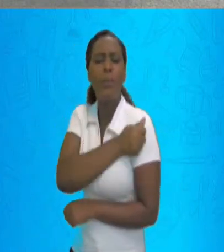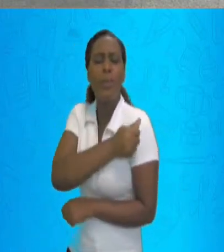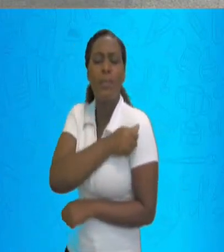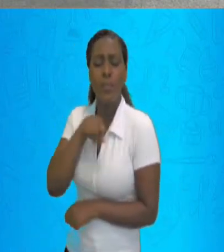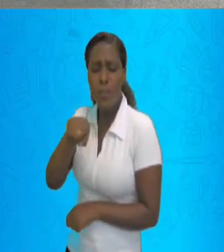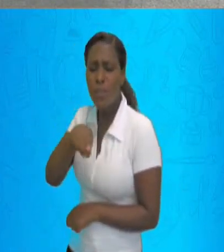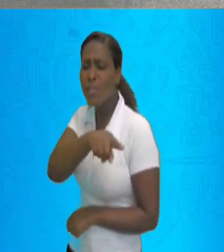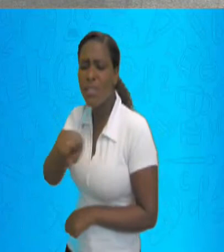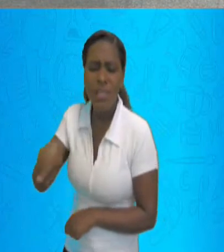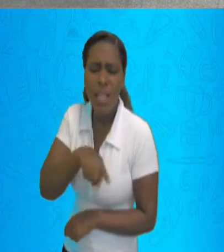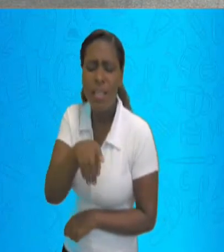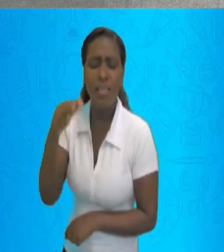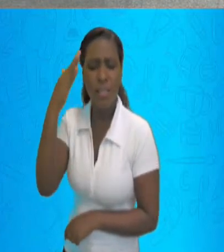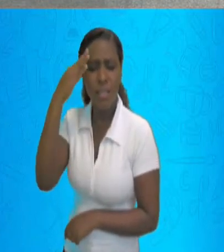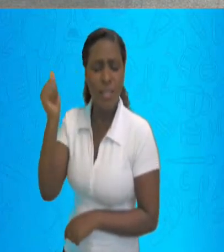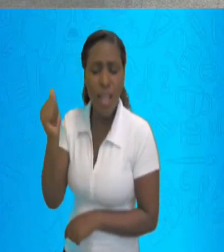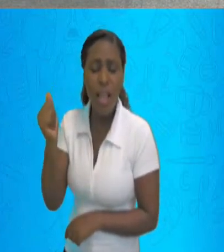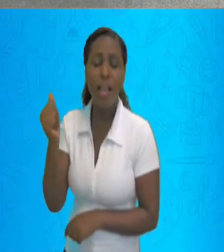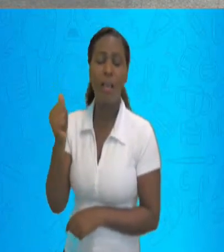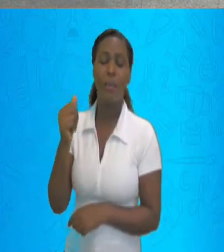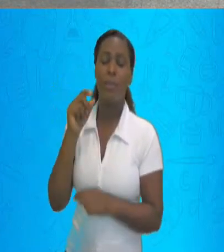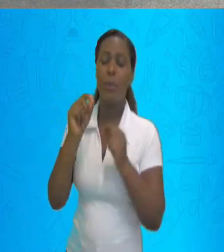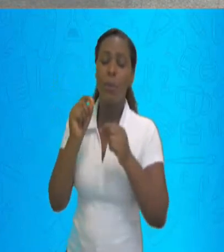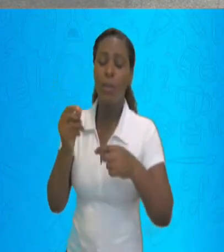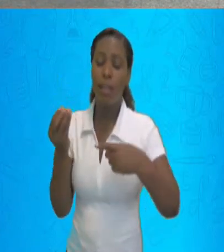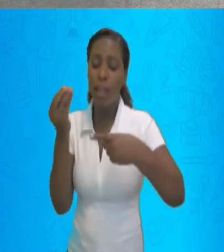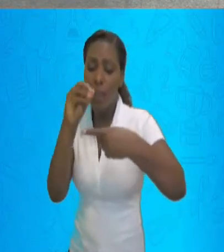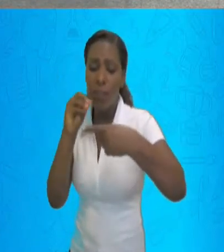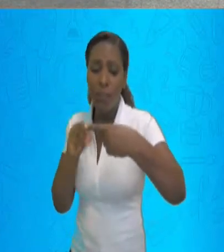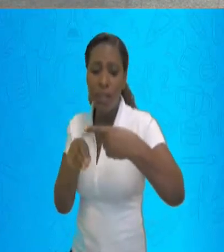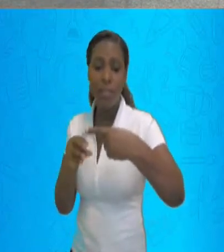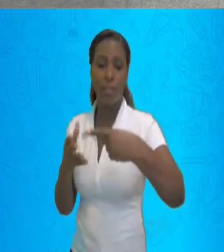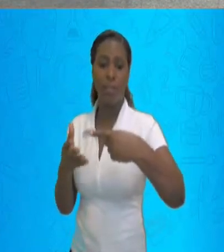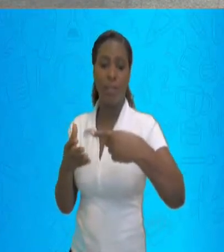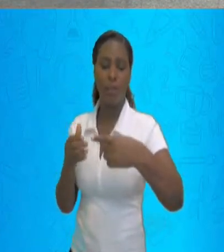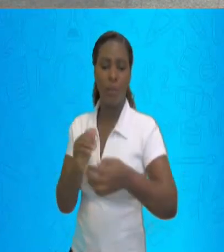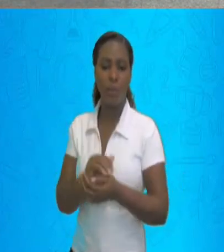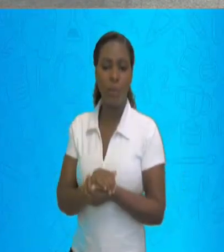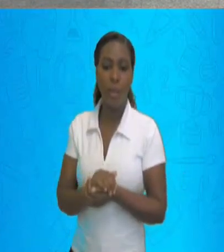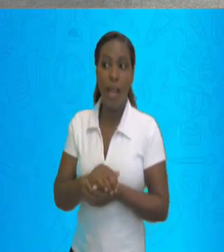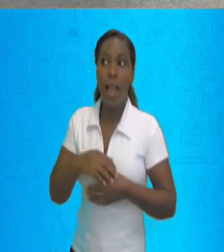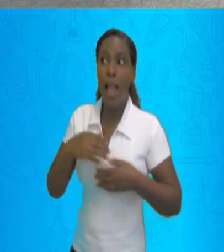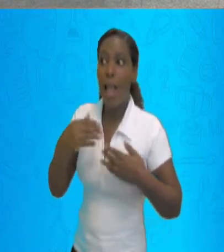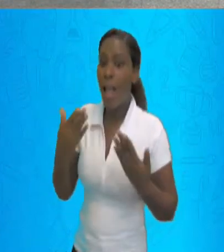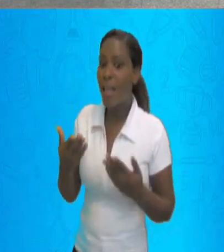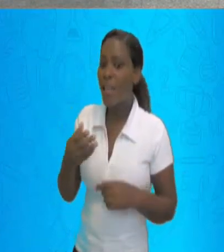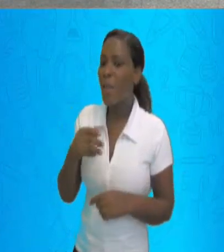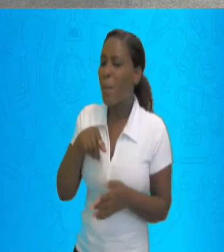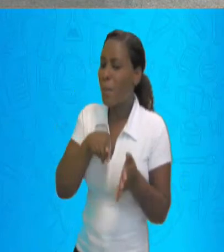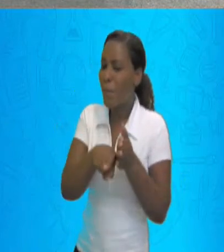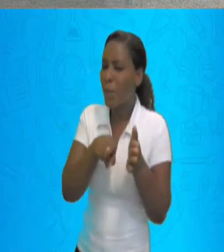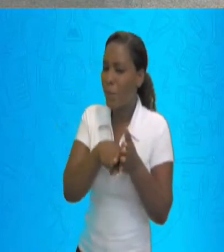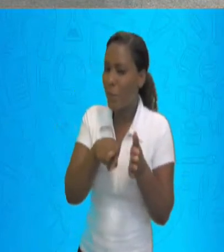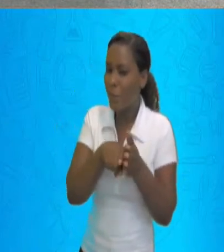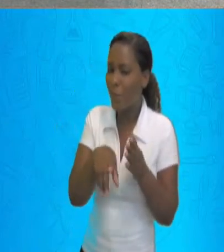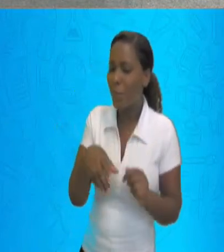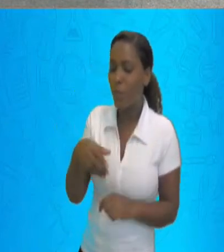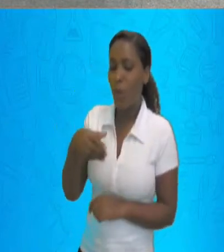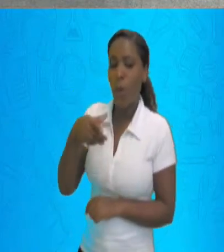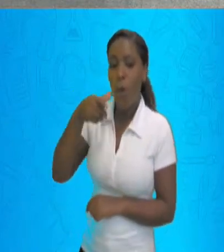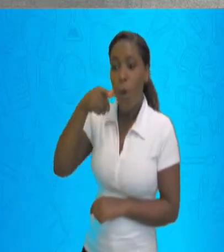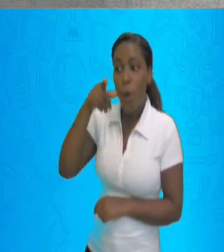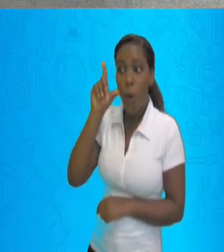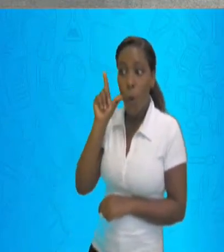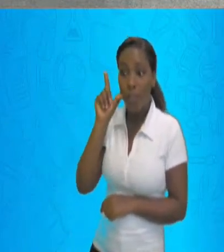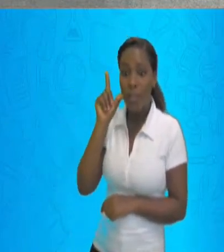pergunta: olha, ontem, quando a tia da cantina entregou para vocês a maçã, qual foi a pergunta que ela fez? Aí eles começaram a falar: ah,